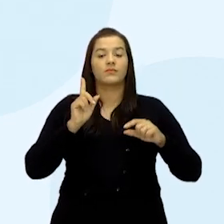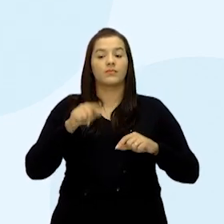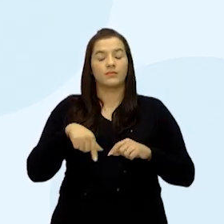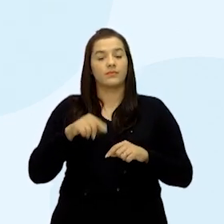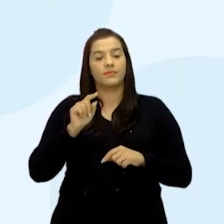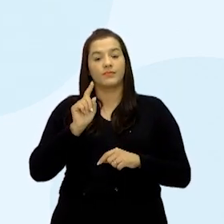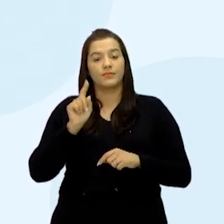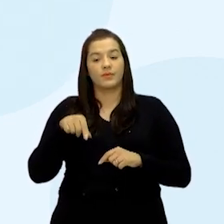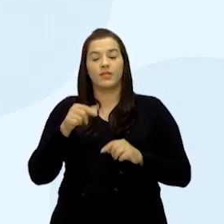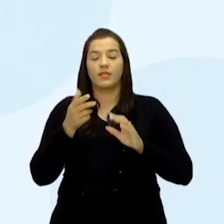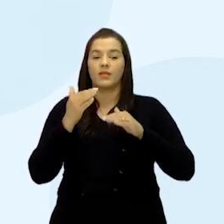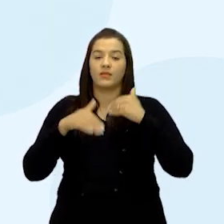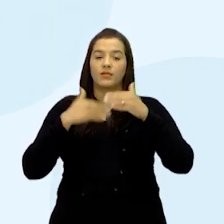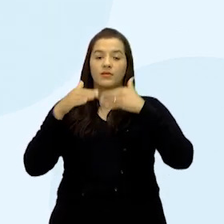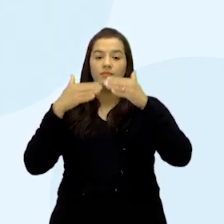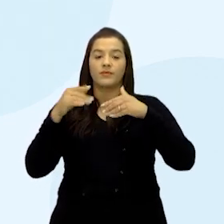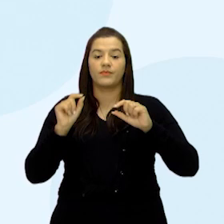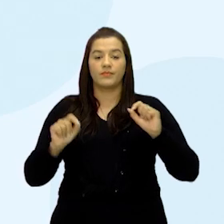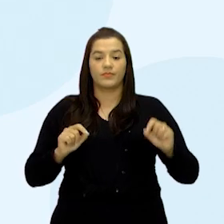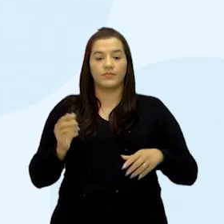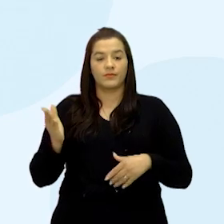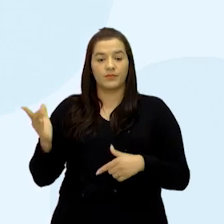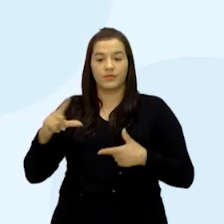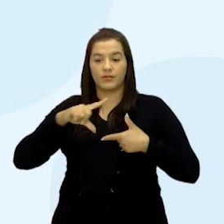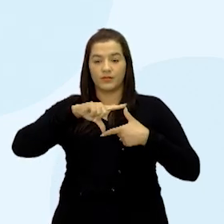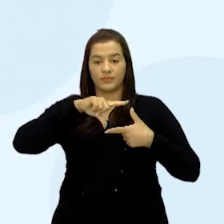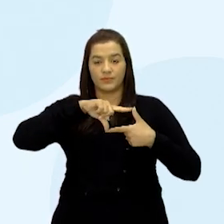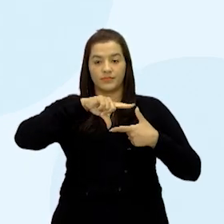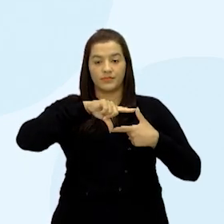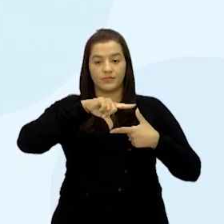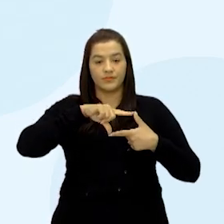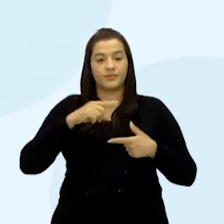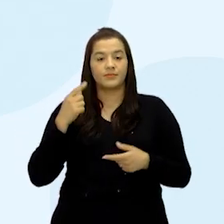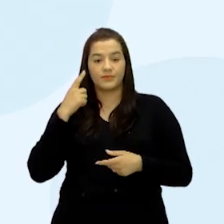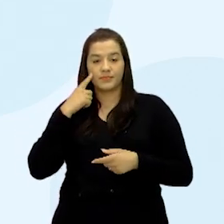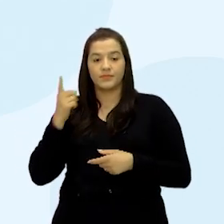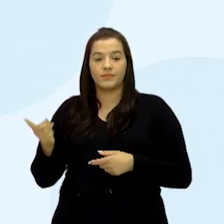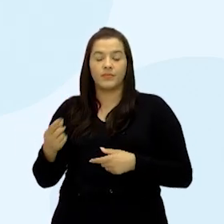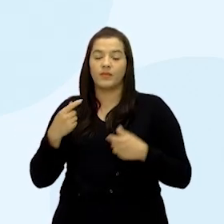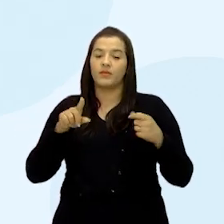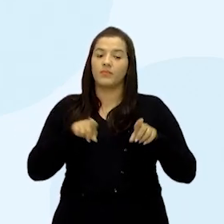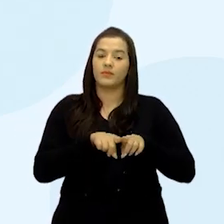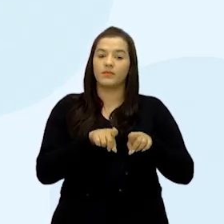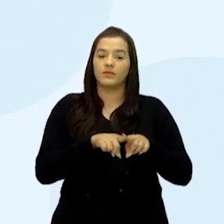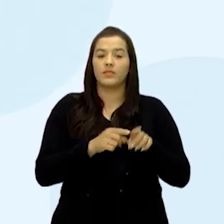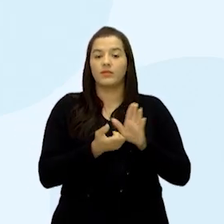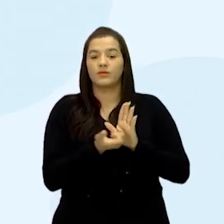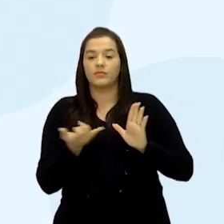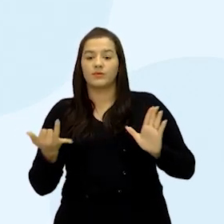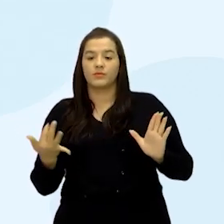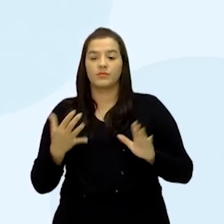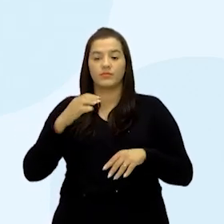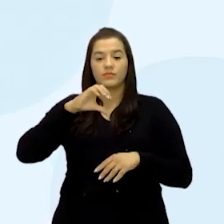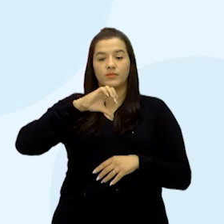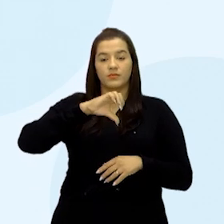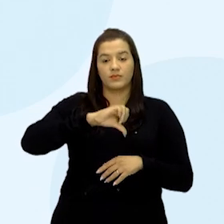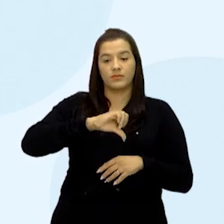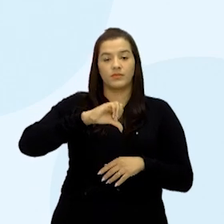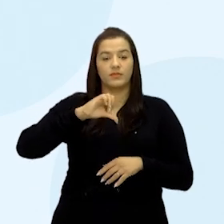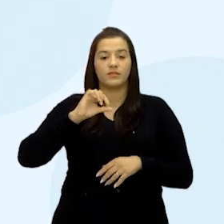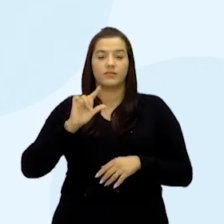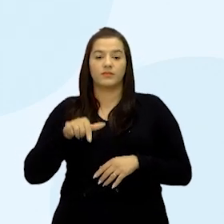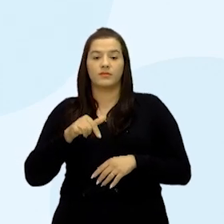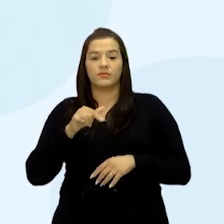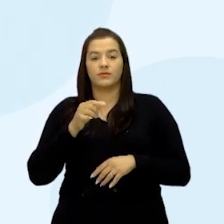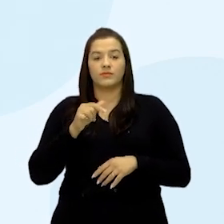vai ter que desenvolver. O que vai fazer com esse 9? Ó, escreva os 6 primeiros múltiplos de 9, exceto o 0. Legal.